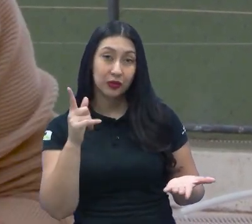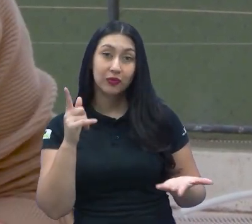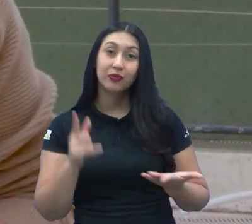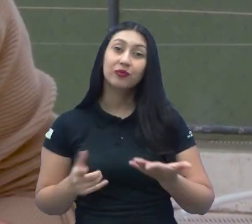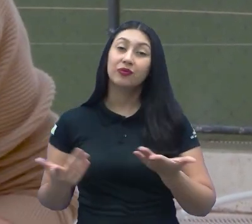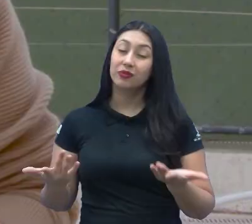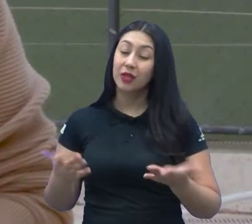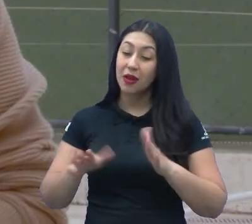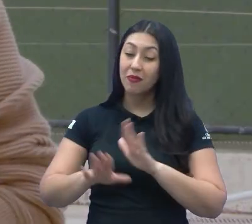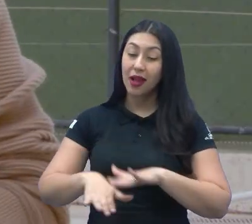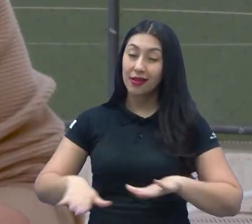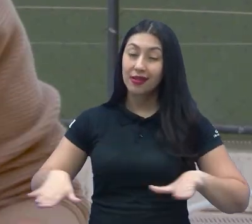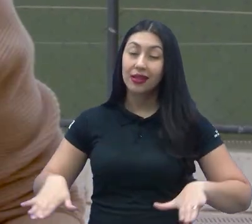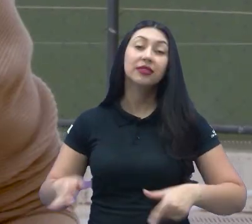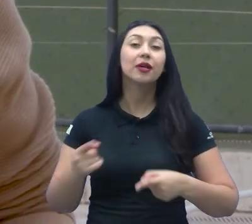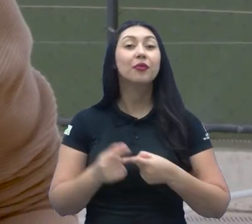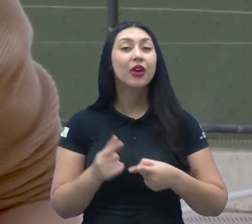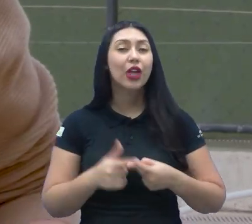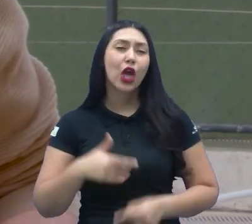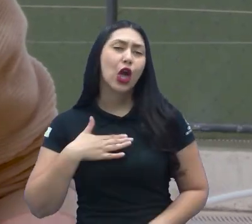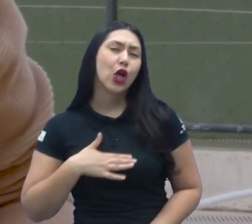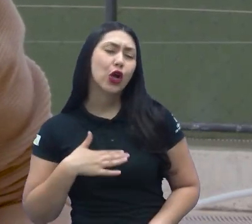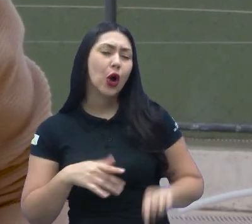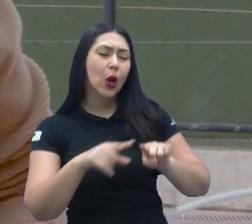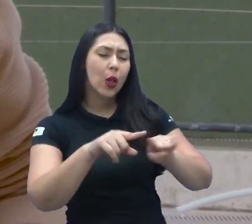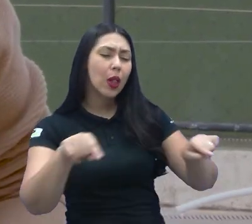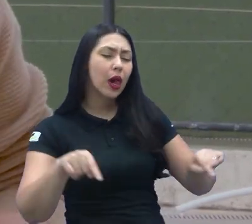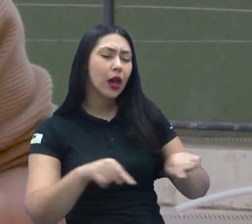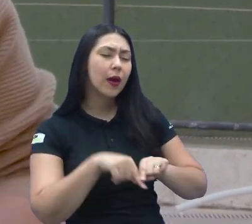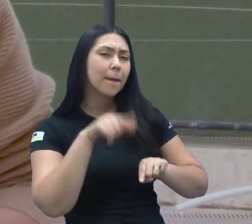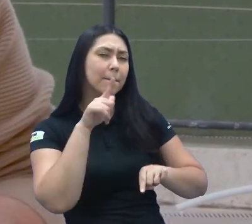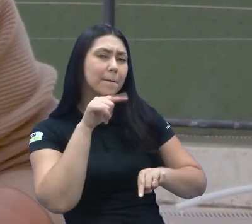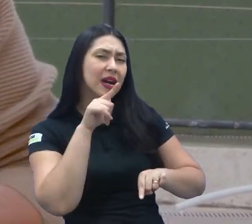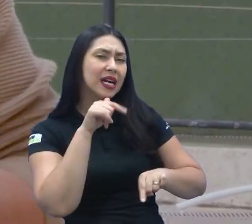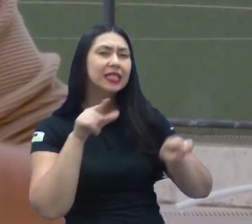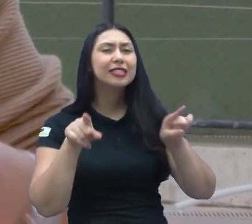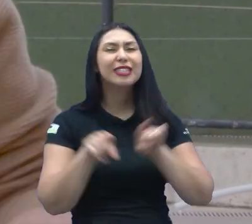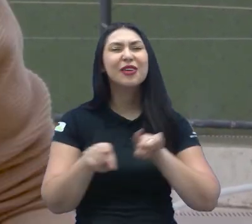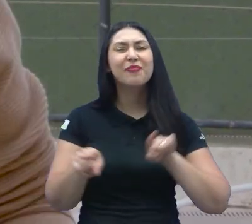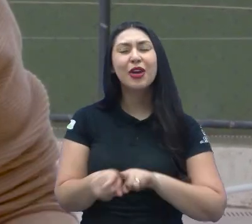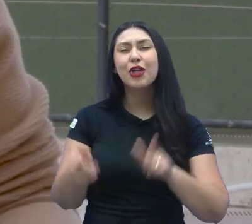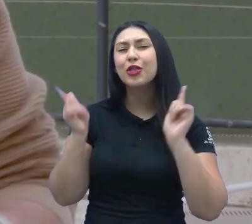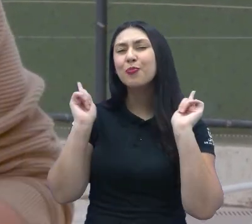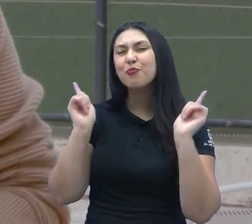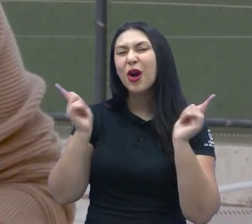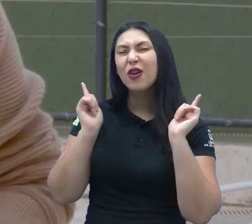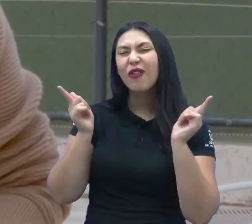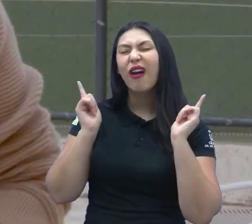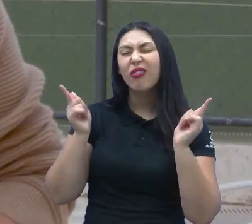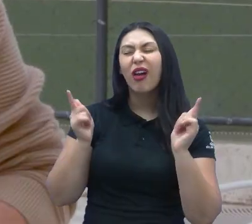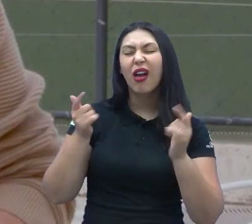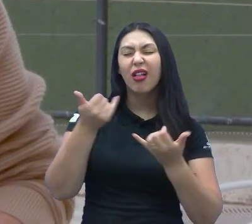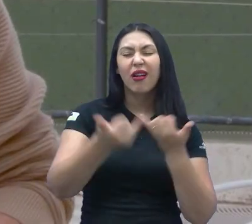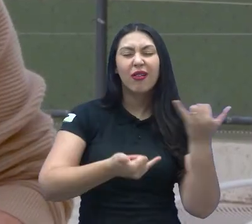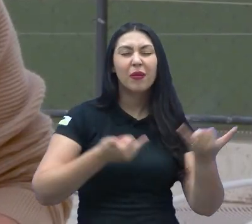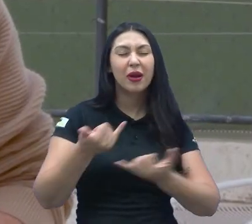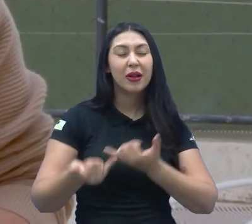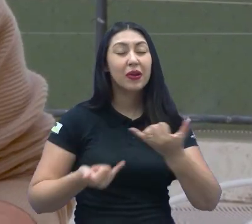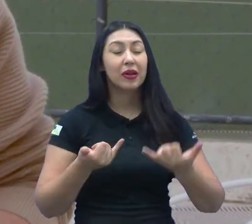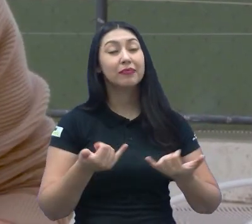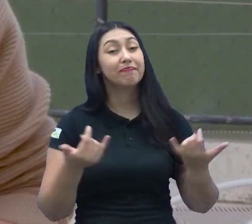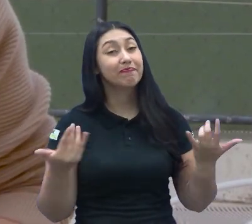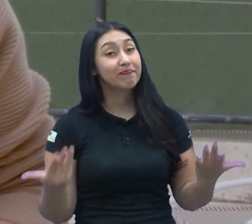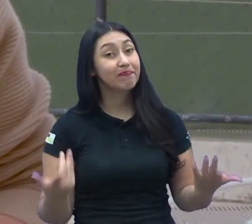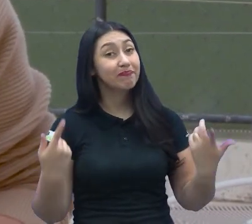as crianças, porque elas adoram a piscina, adoram curtir no condomínio, piscinas públicas, e para isso tem que ter